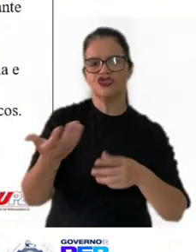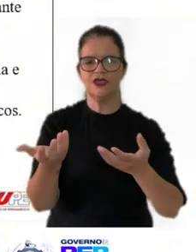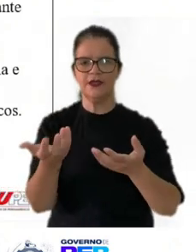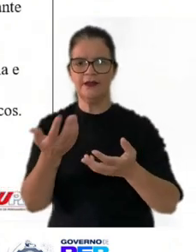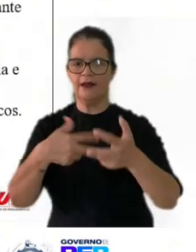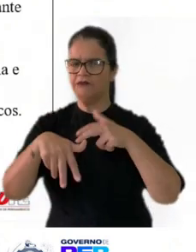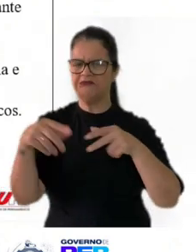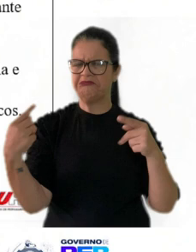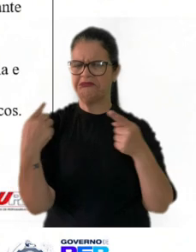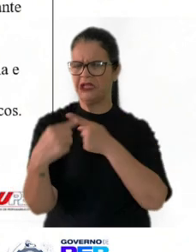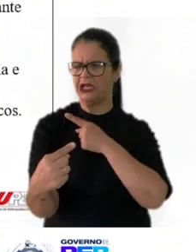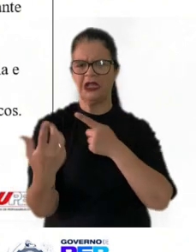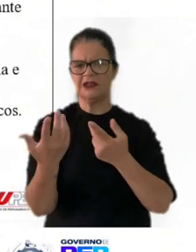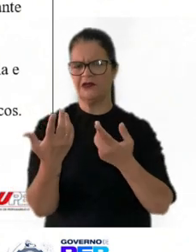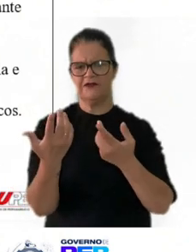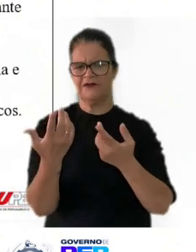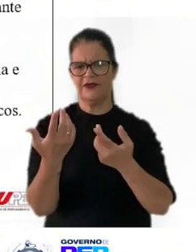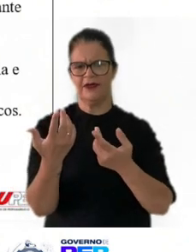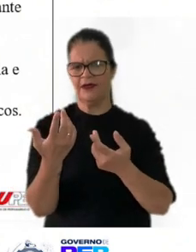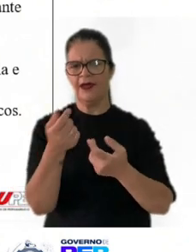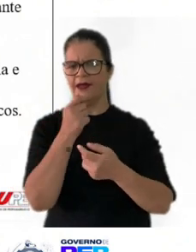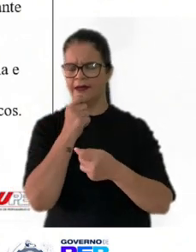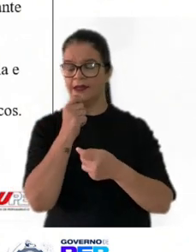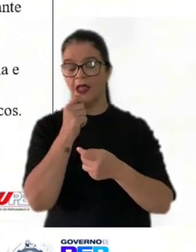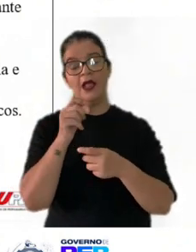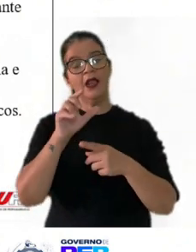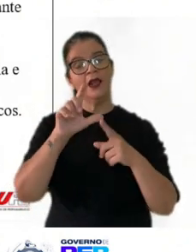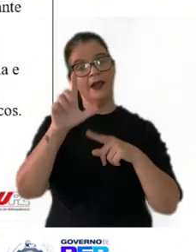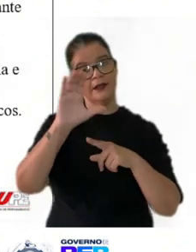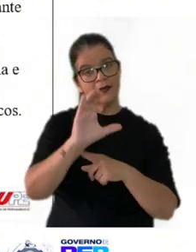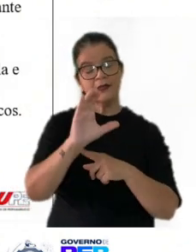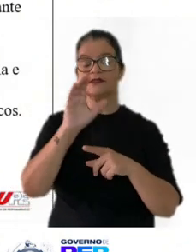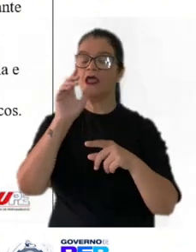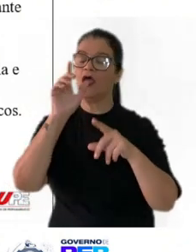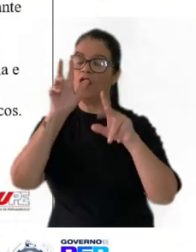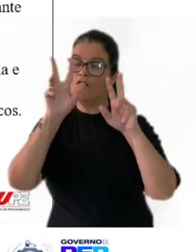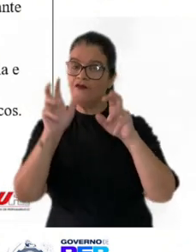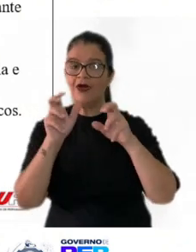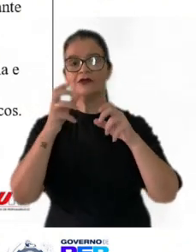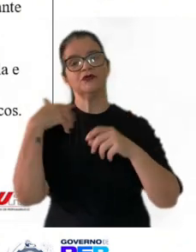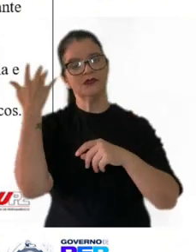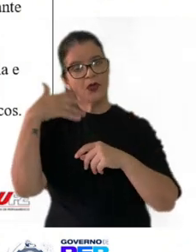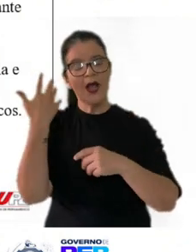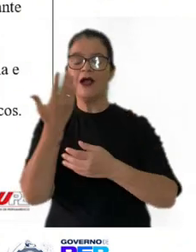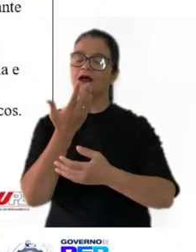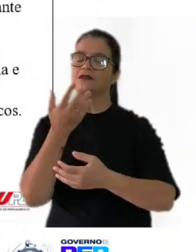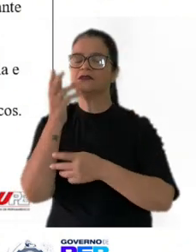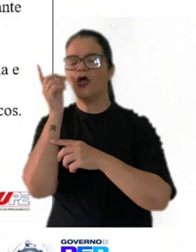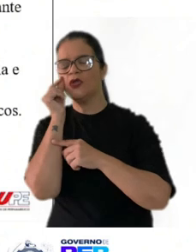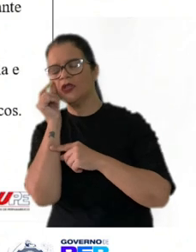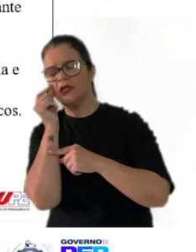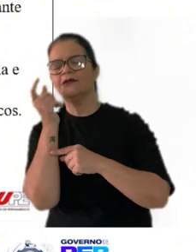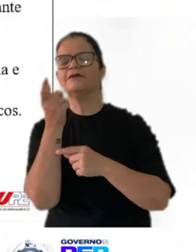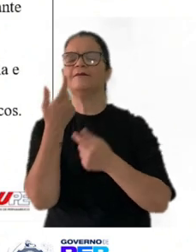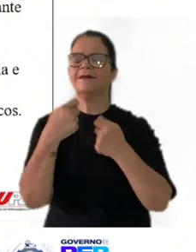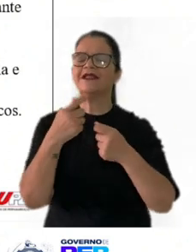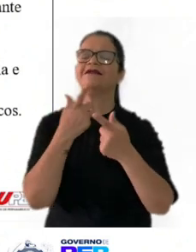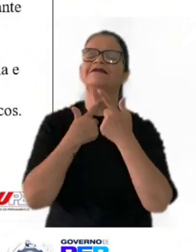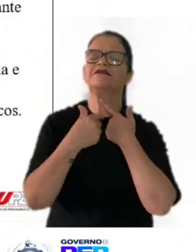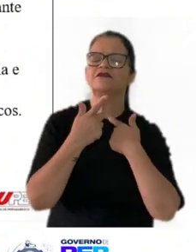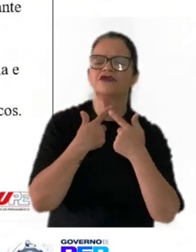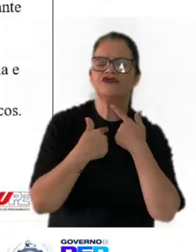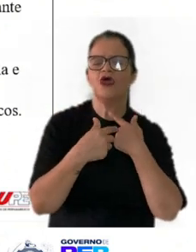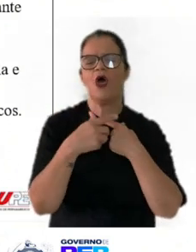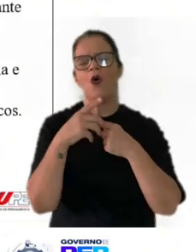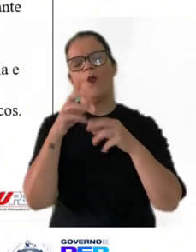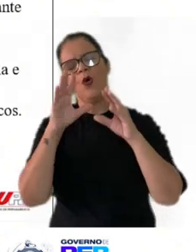com amor ainda né letra C o fato de serem uma canção de Nina que pretende desejar uma noite de sono tranquila e segura bom